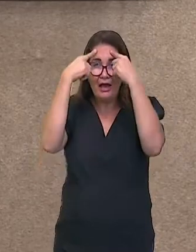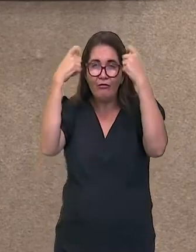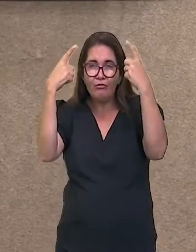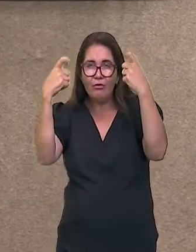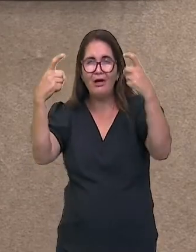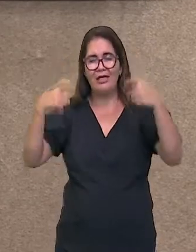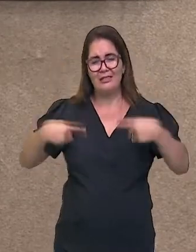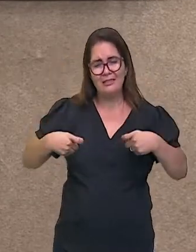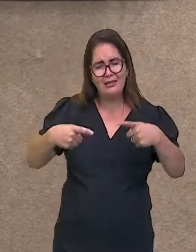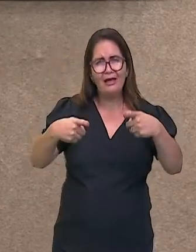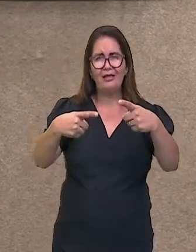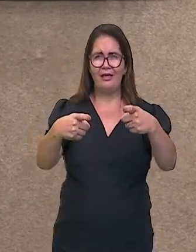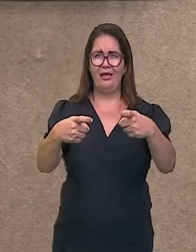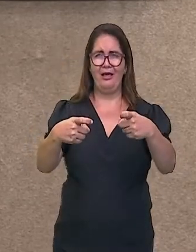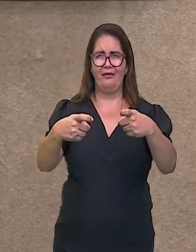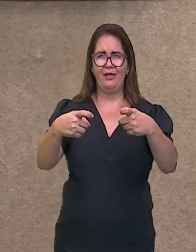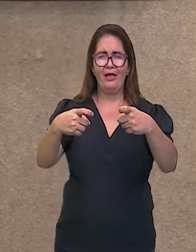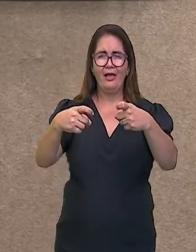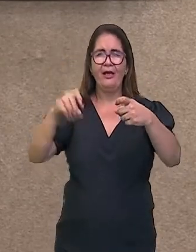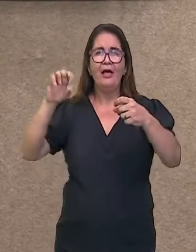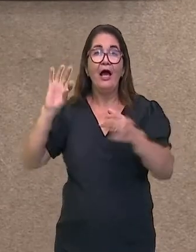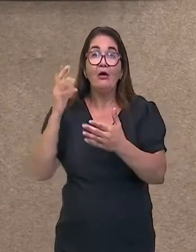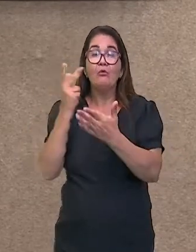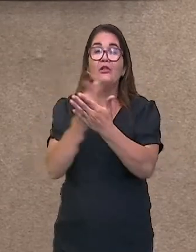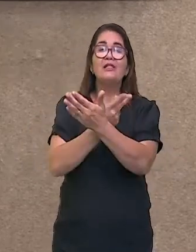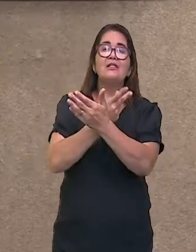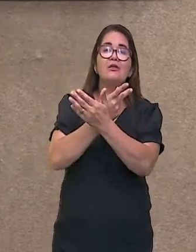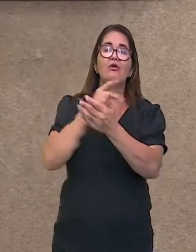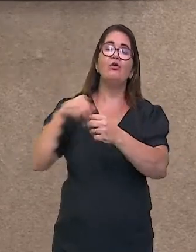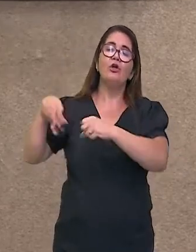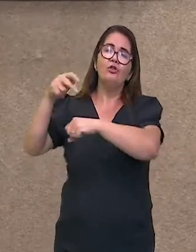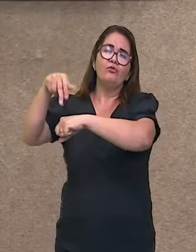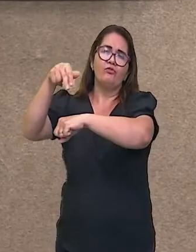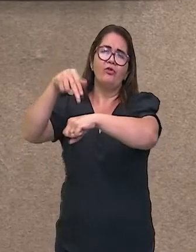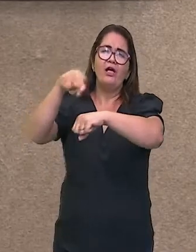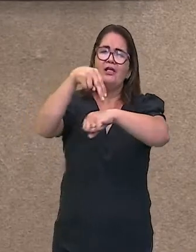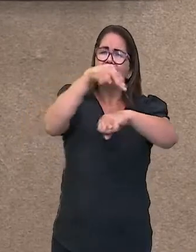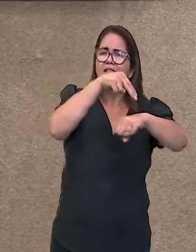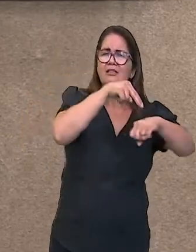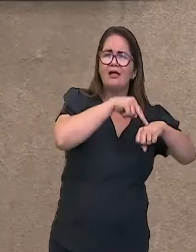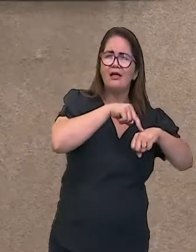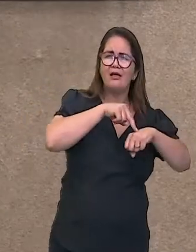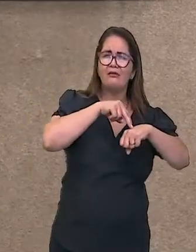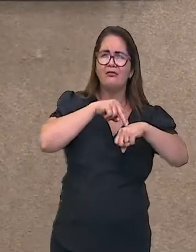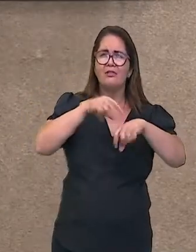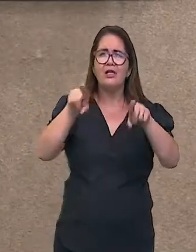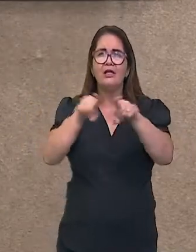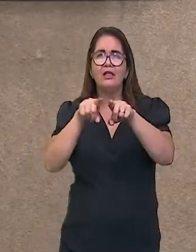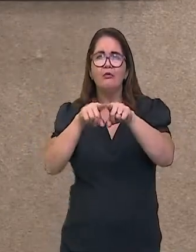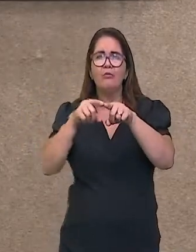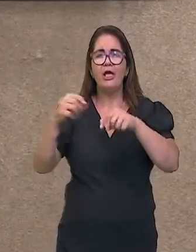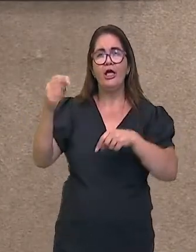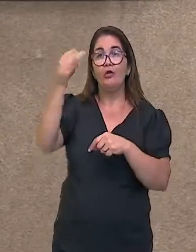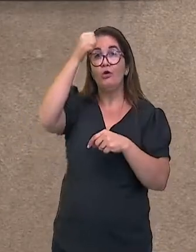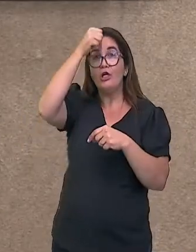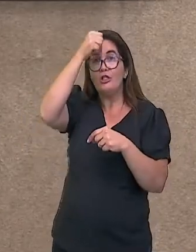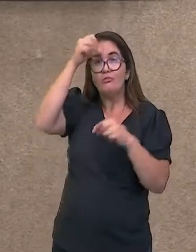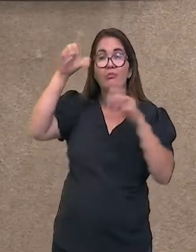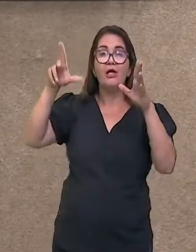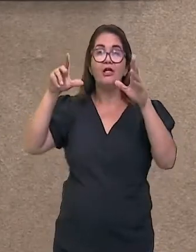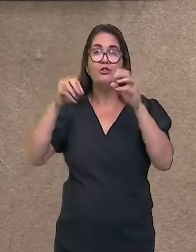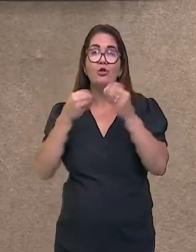os combates que aconteceram na Sérvia. No Oriente Médio, destacou-se a perseguição que o